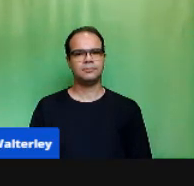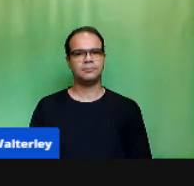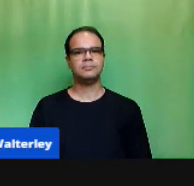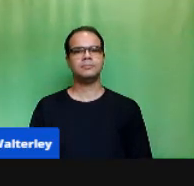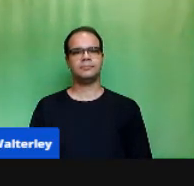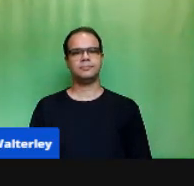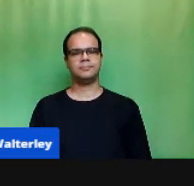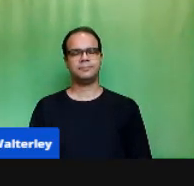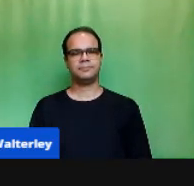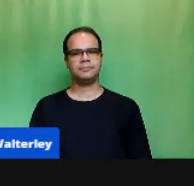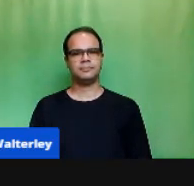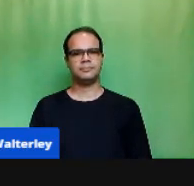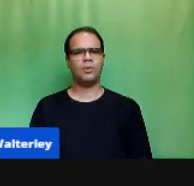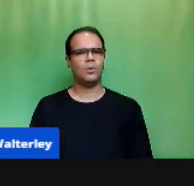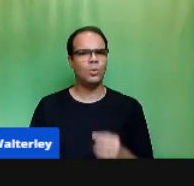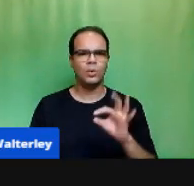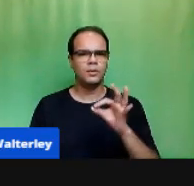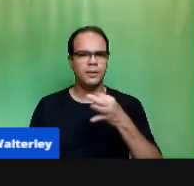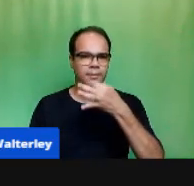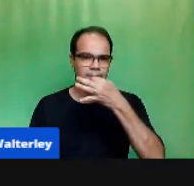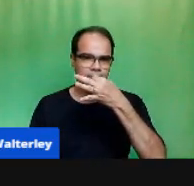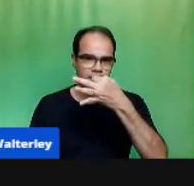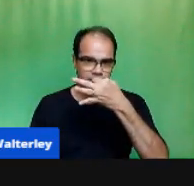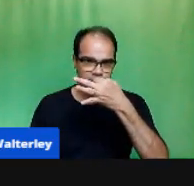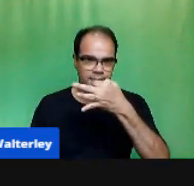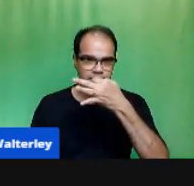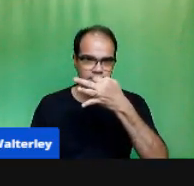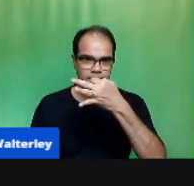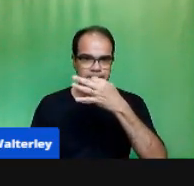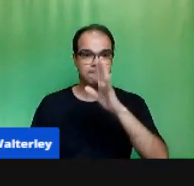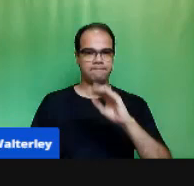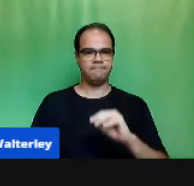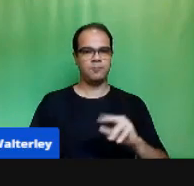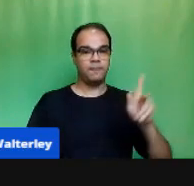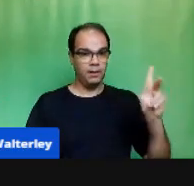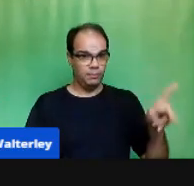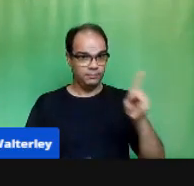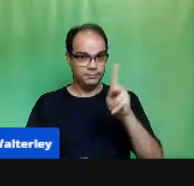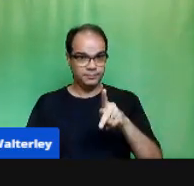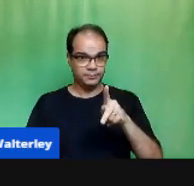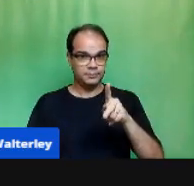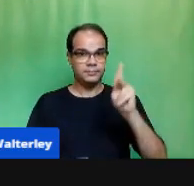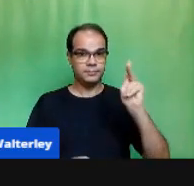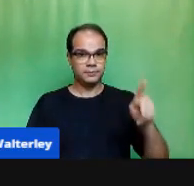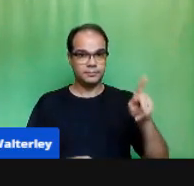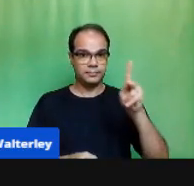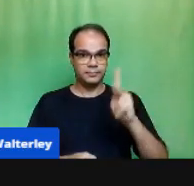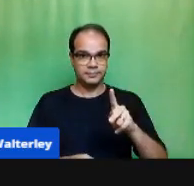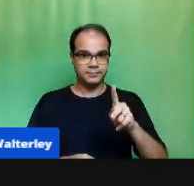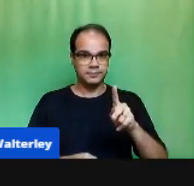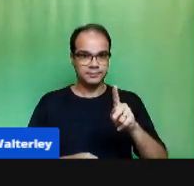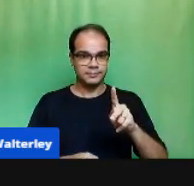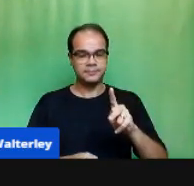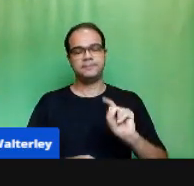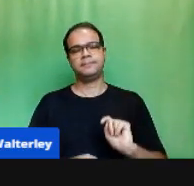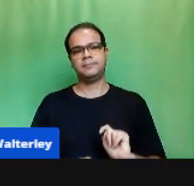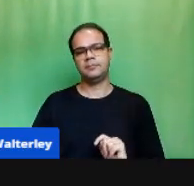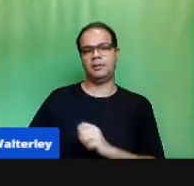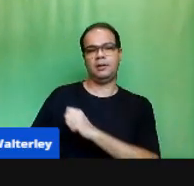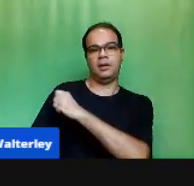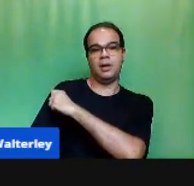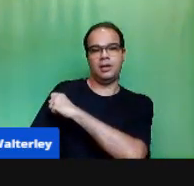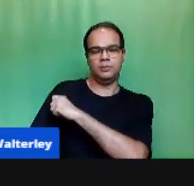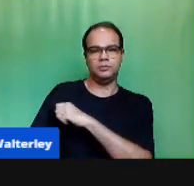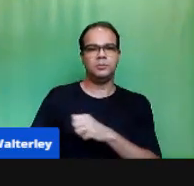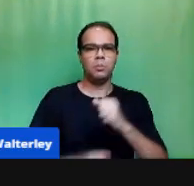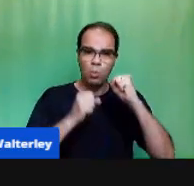Aqui também eu trago uma sugestão para vocês da leitura, a leitura em voz alta, né? Nós podemos